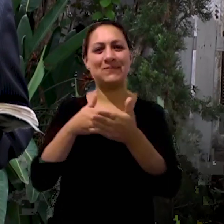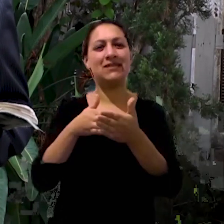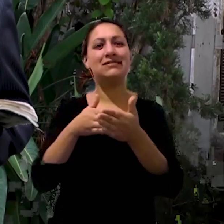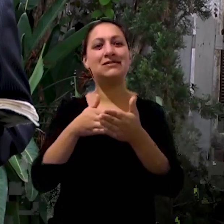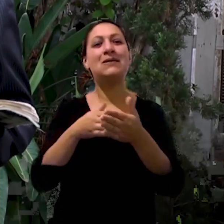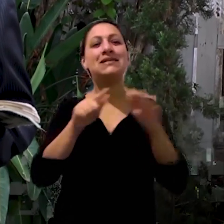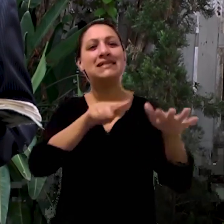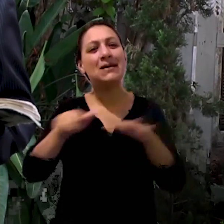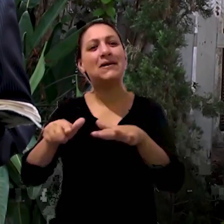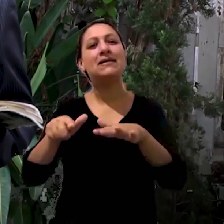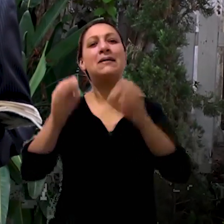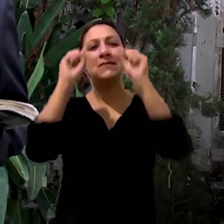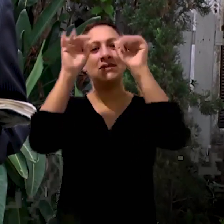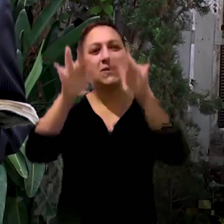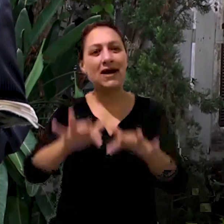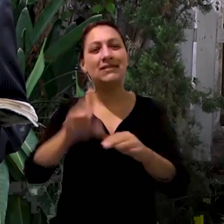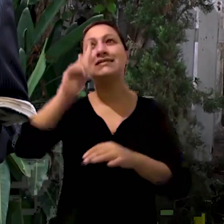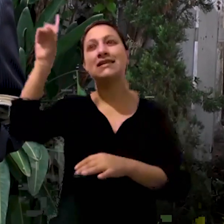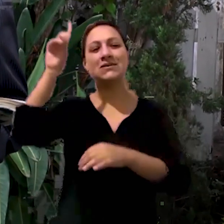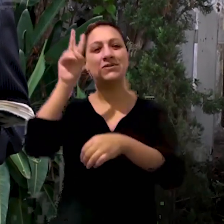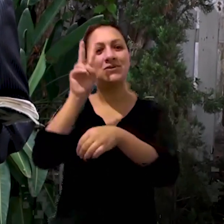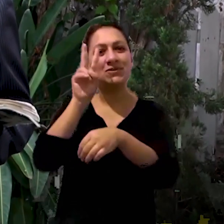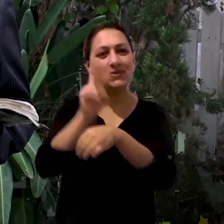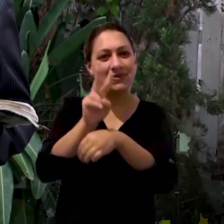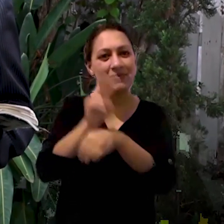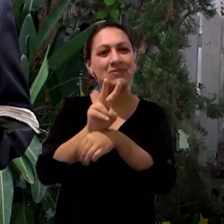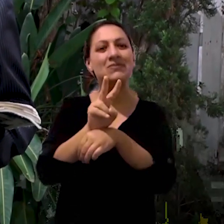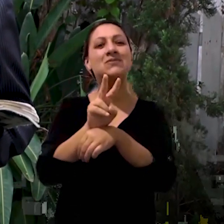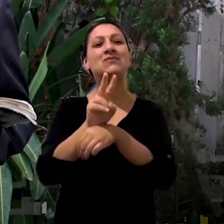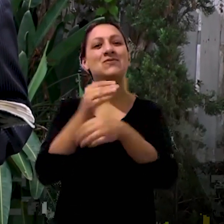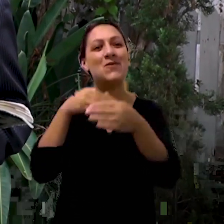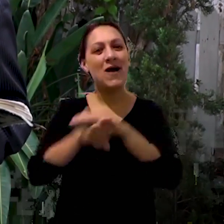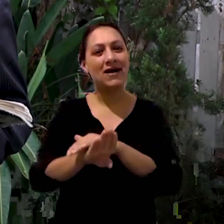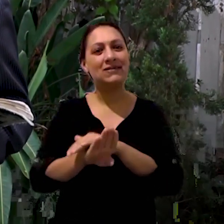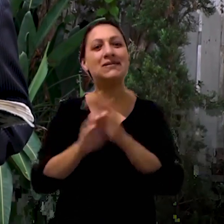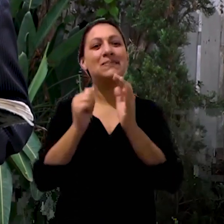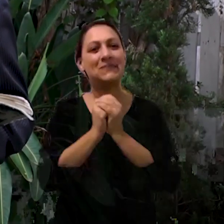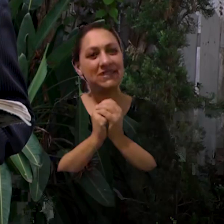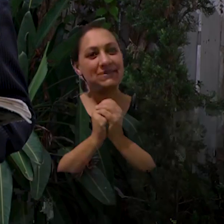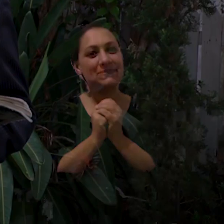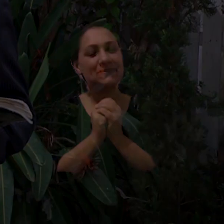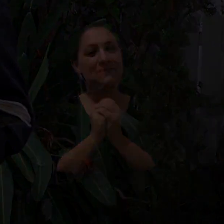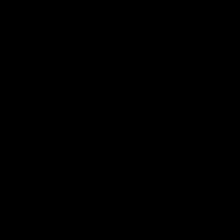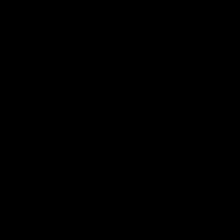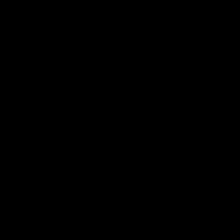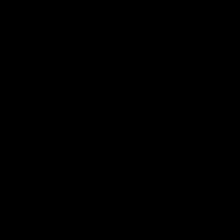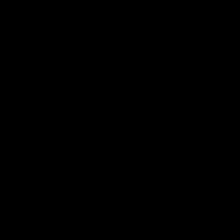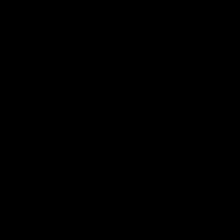impedir. Tenha uma semana abençoada e o Senhor abençoe, te guarde e te proteja.